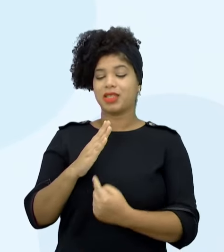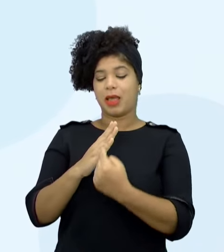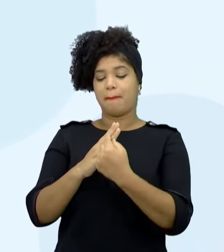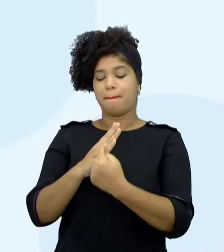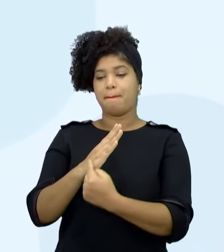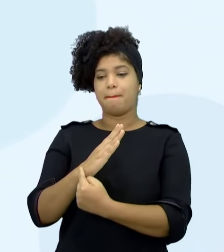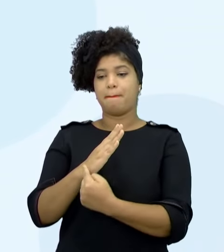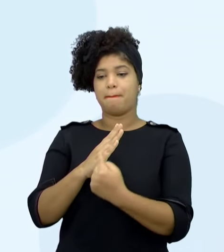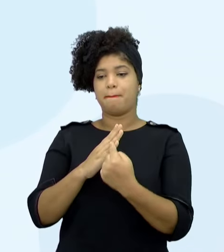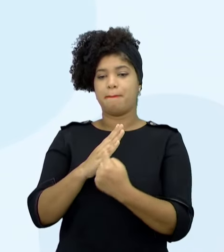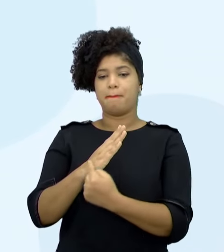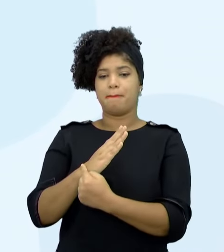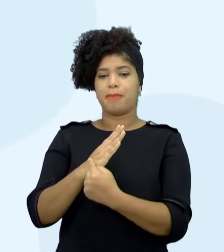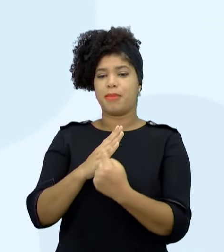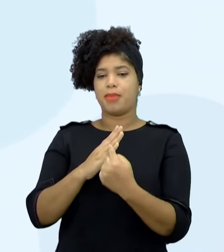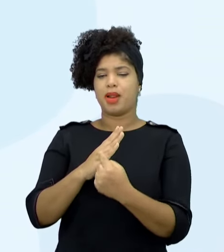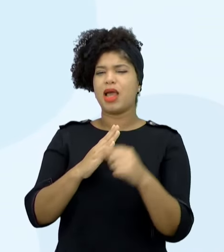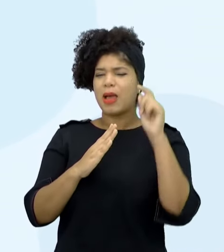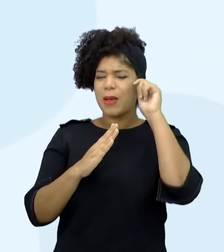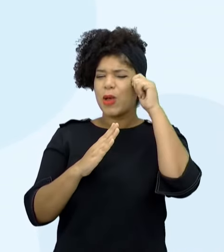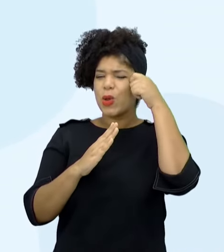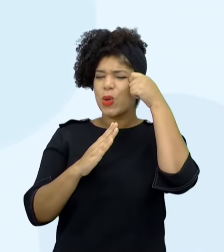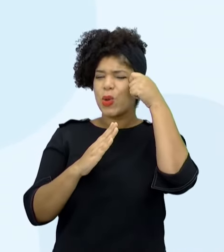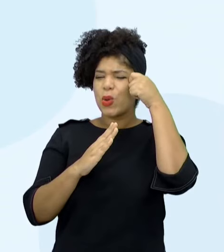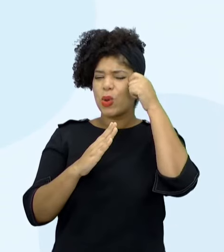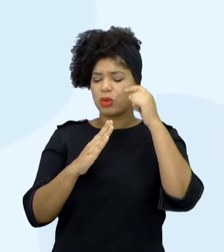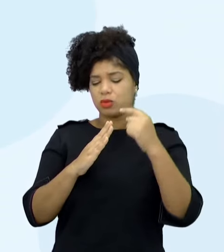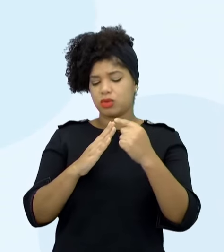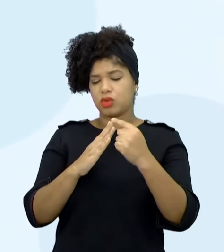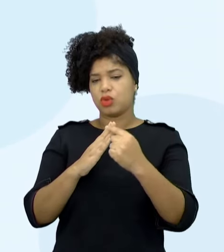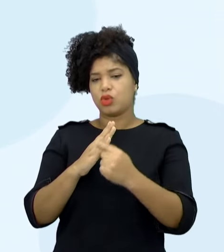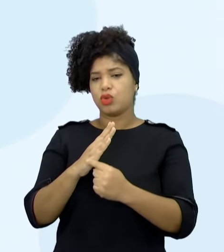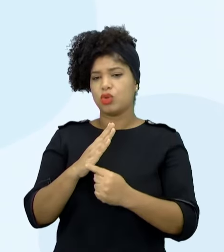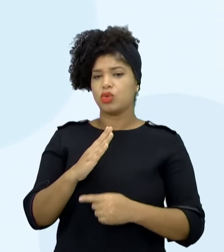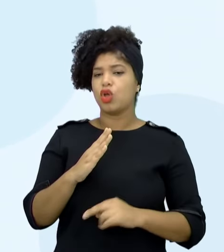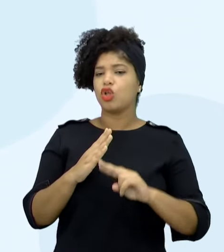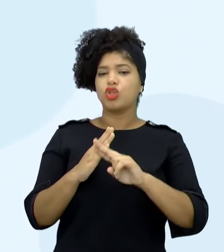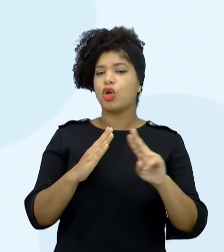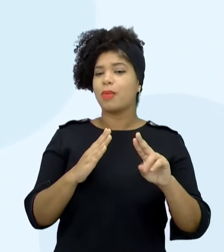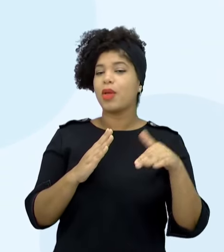aí de placa